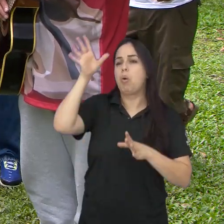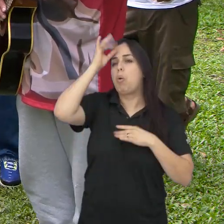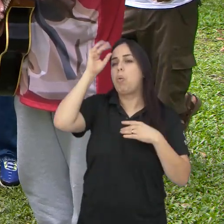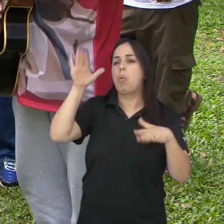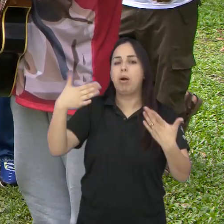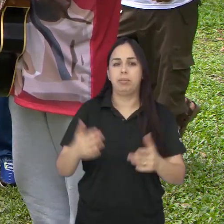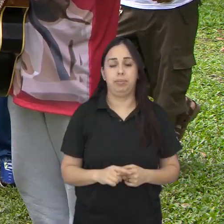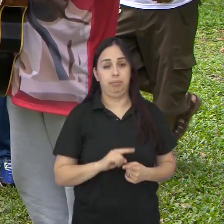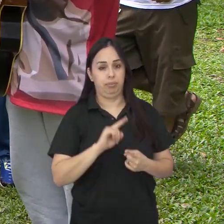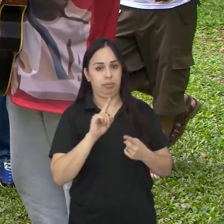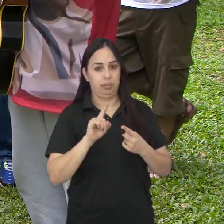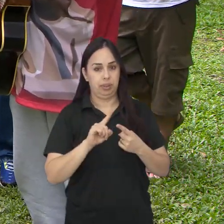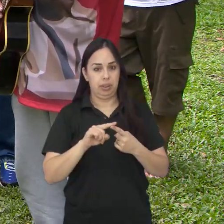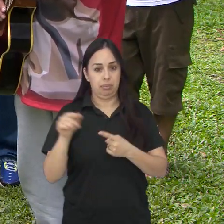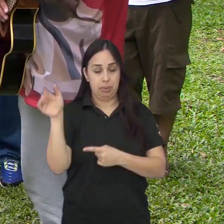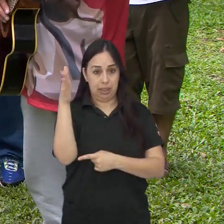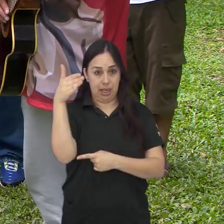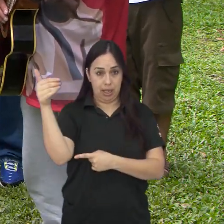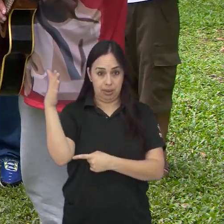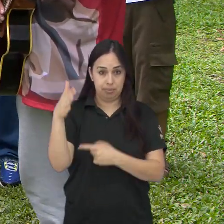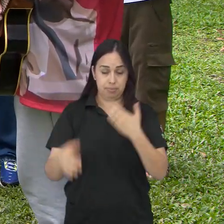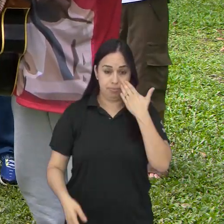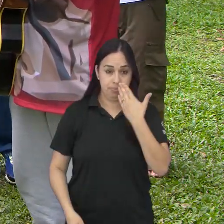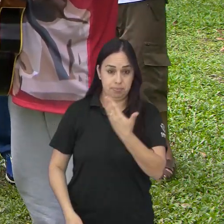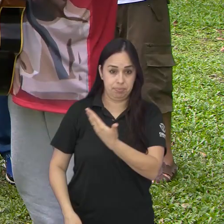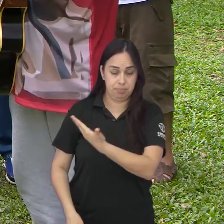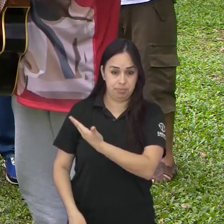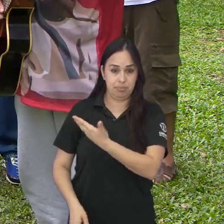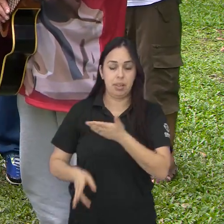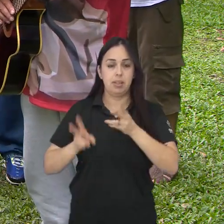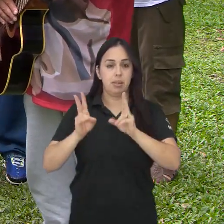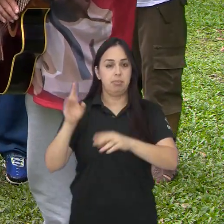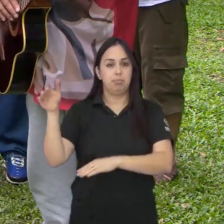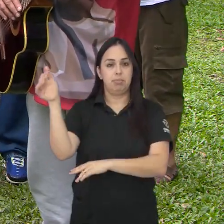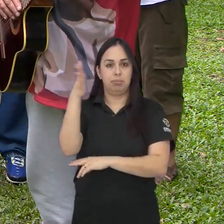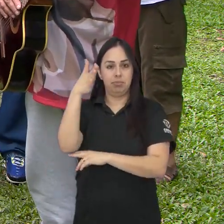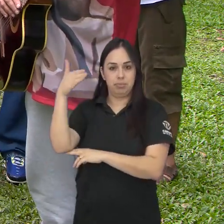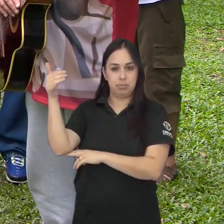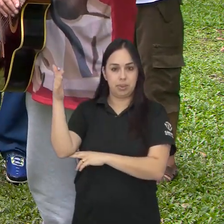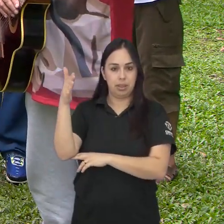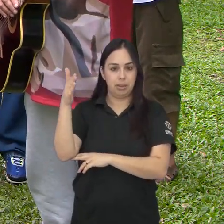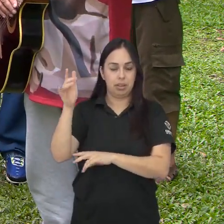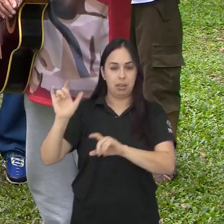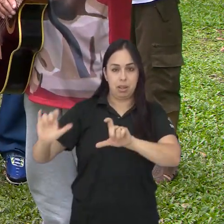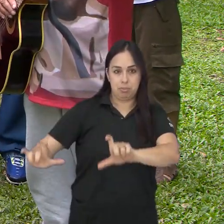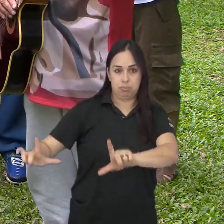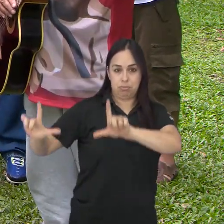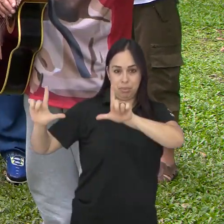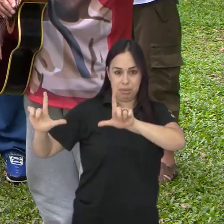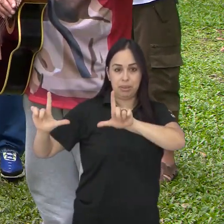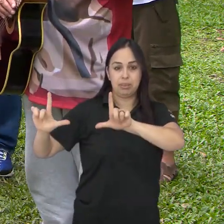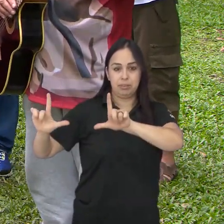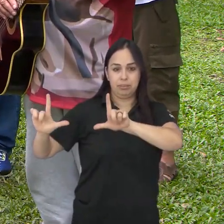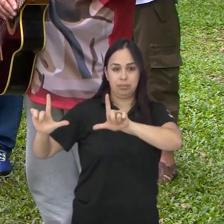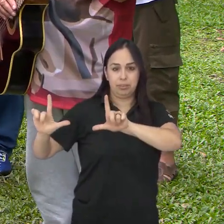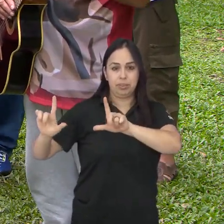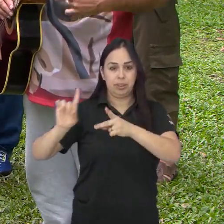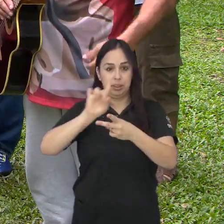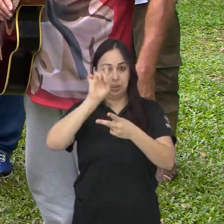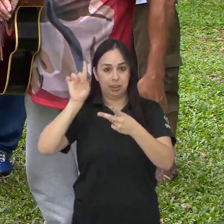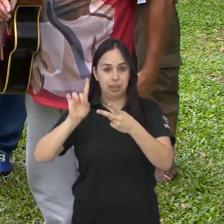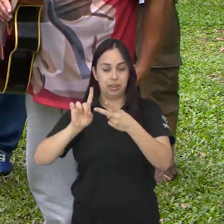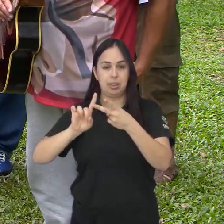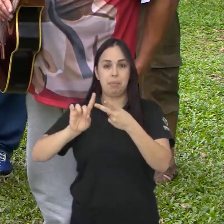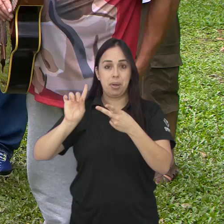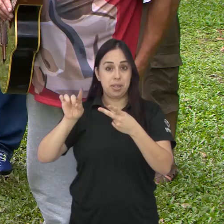personagens que tem na Folia de Reis. A gente tem a bandeireira, né, que ela carrega a bandeira é nosso estandarte, né? Logo